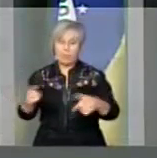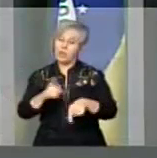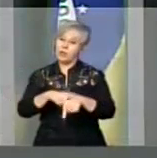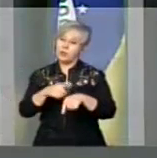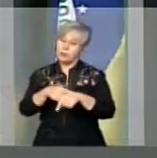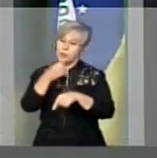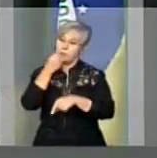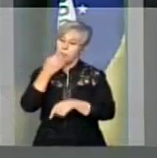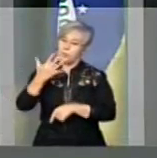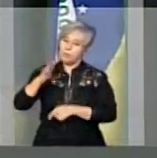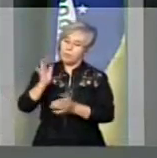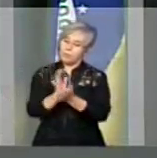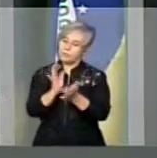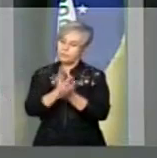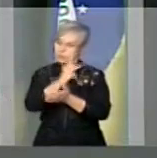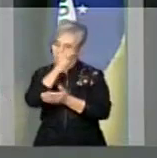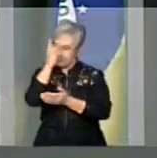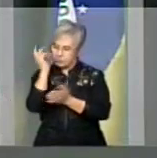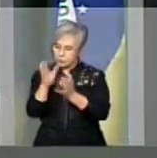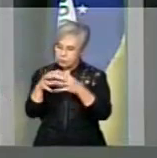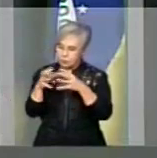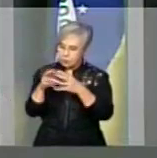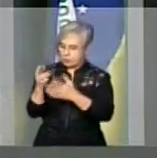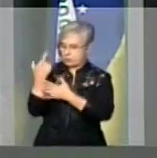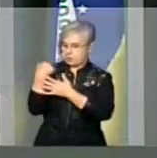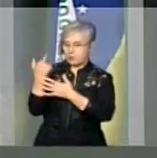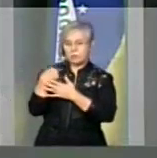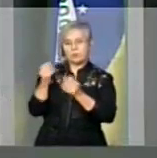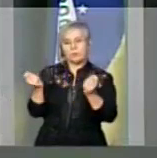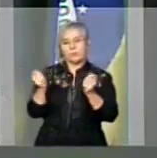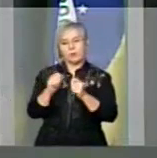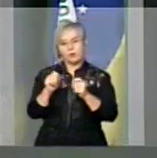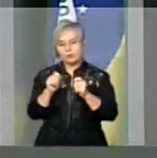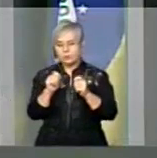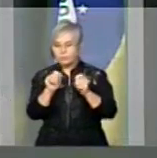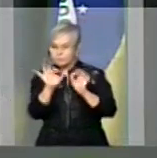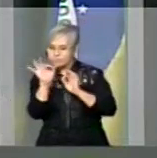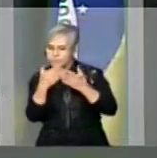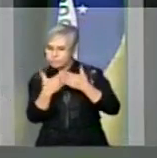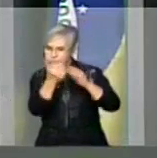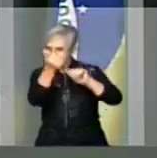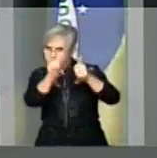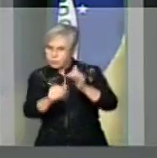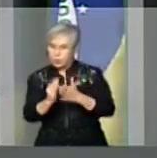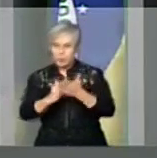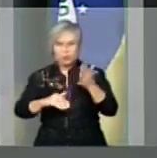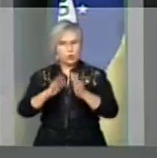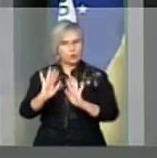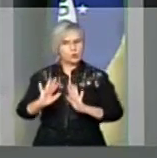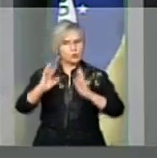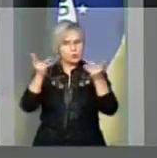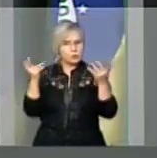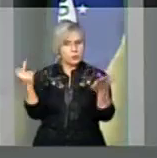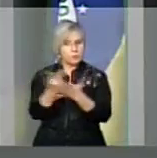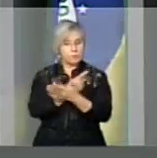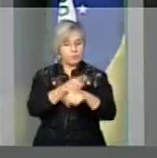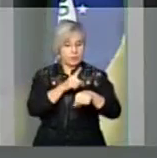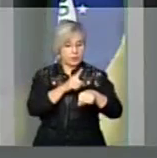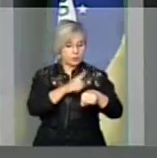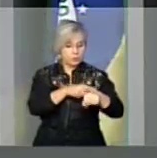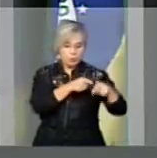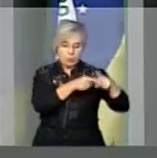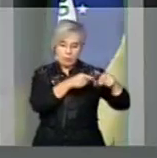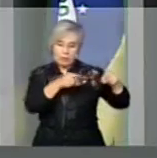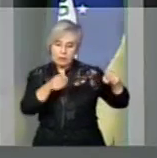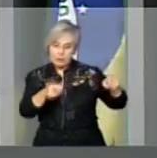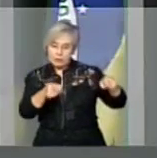que os responsáveis pela edição possam revisar todos os eventos paralelos e que estejam ocorrendo